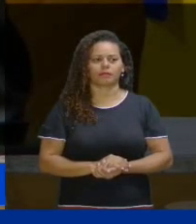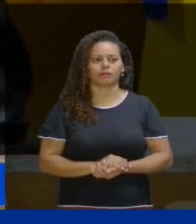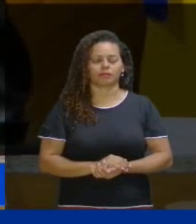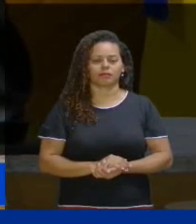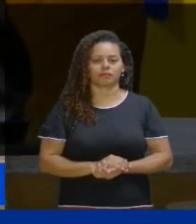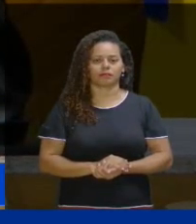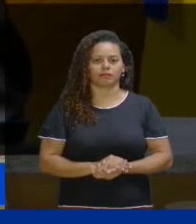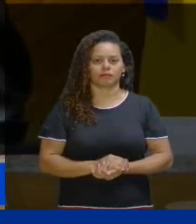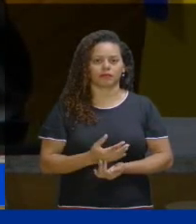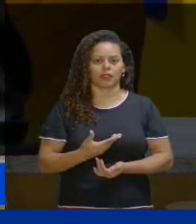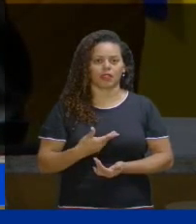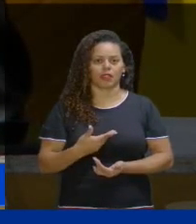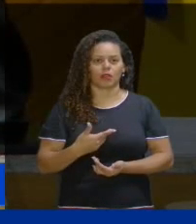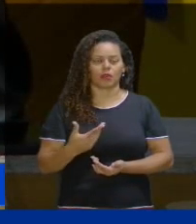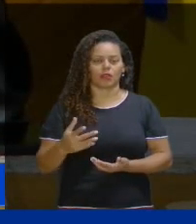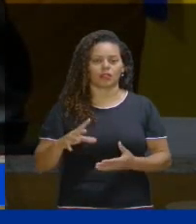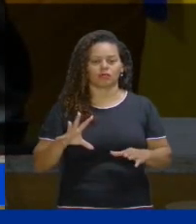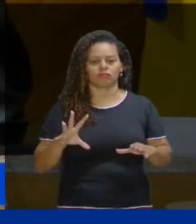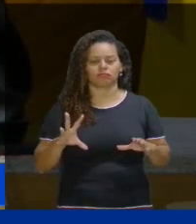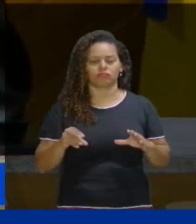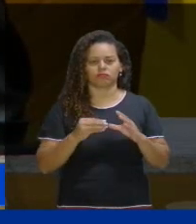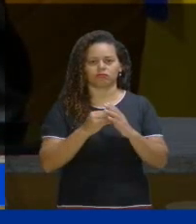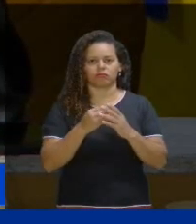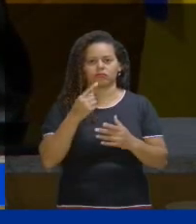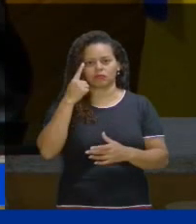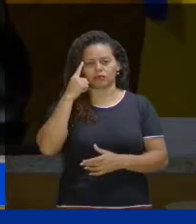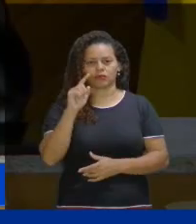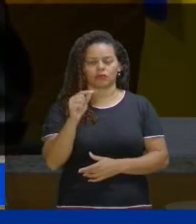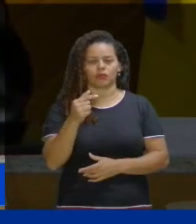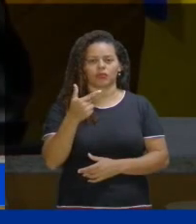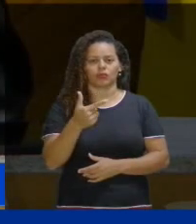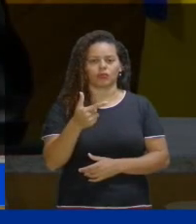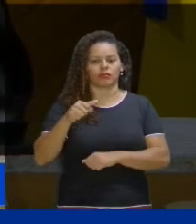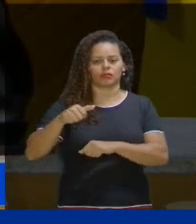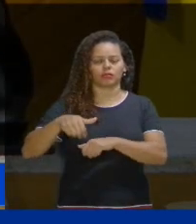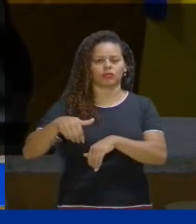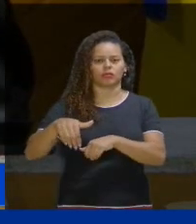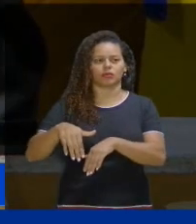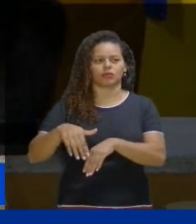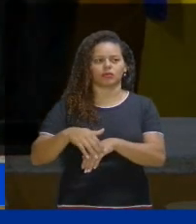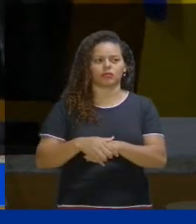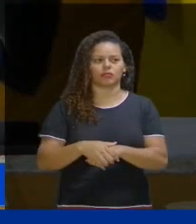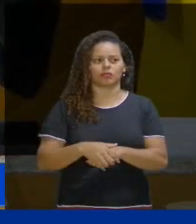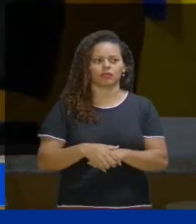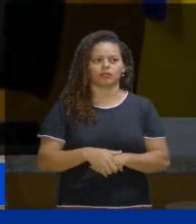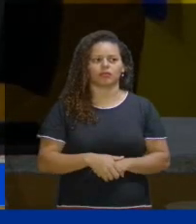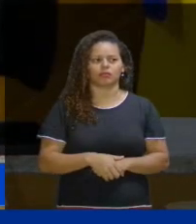sessão judiciária ordinária, realizada dia 2 de setembro de 2025.